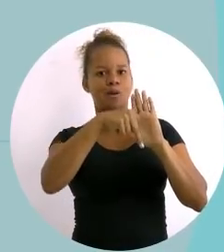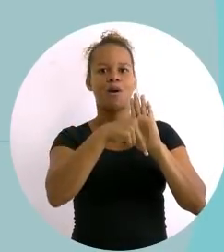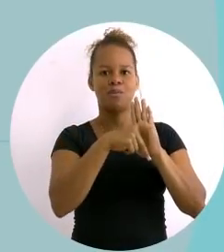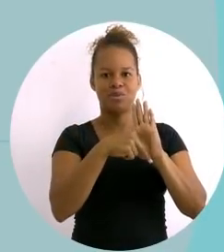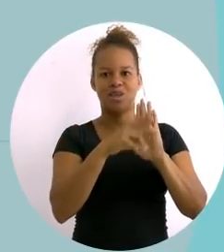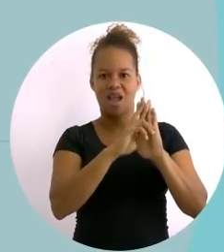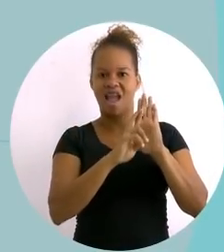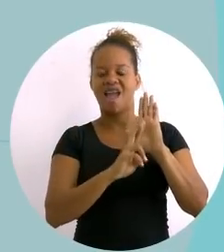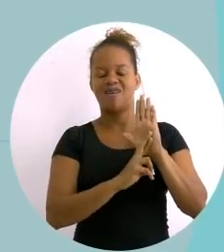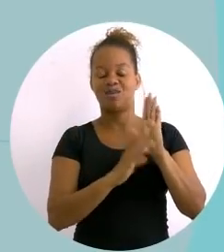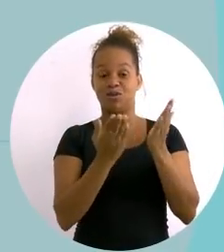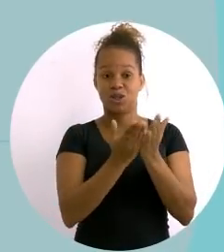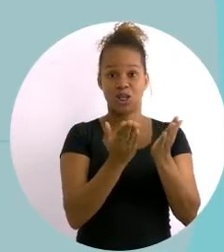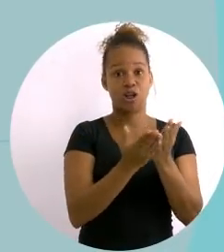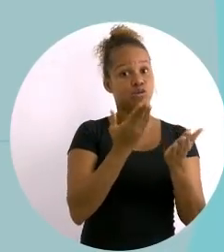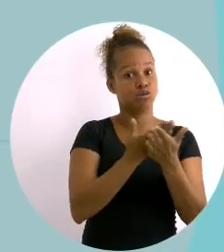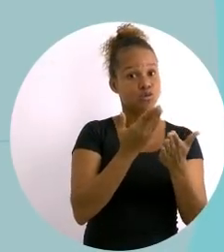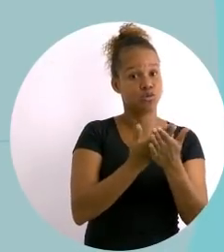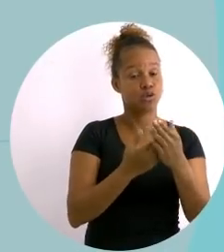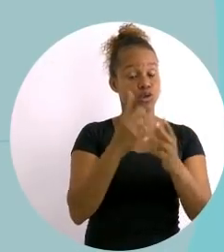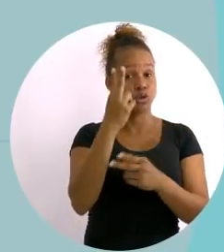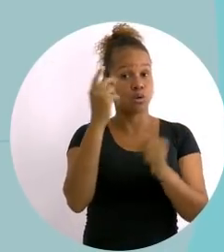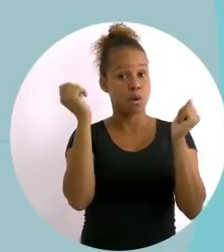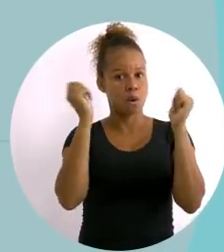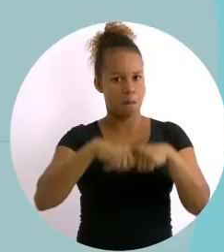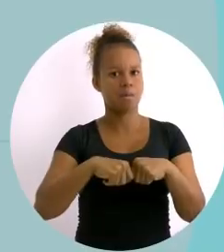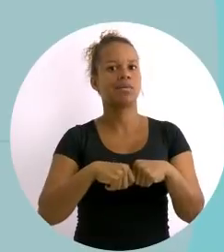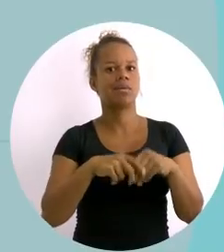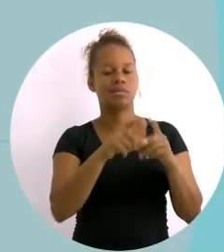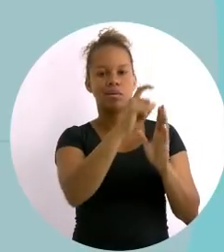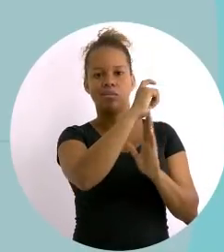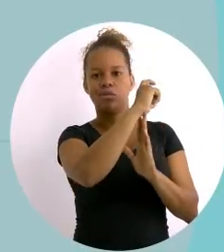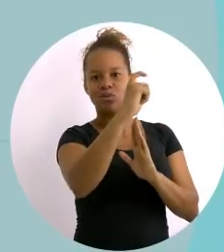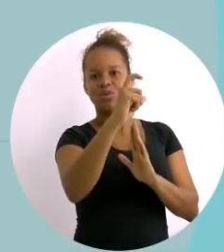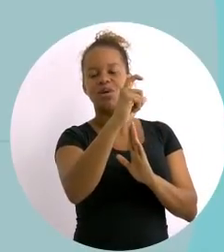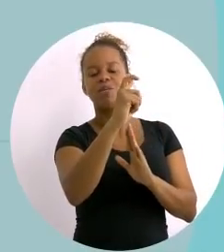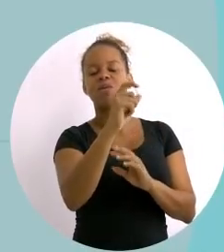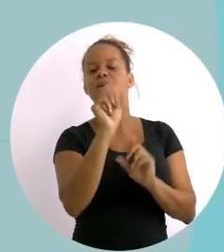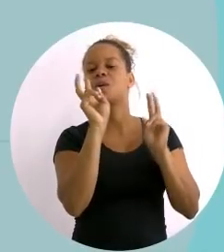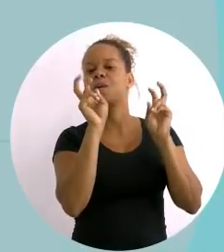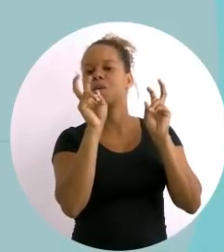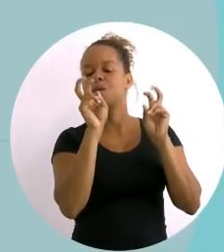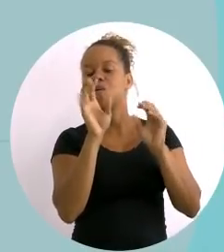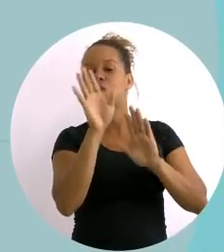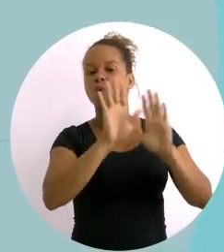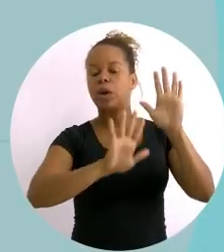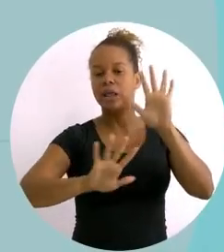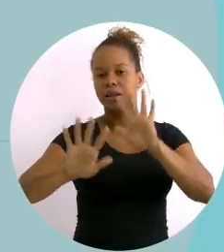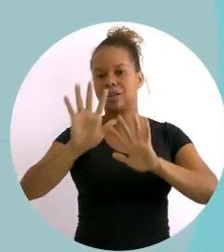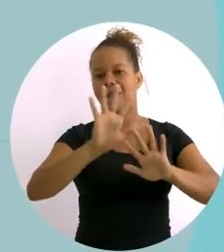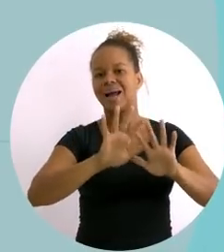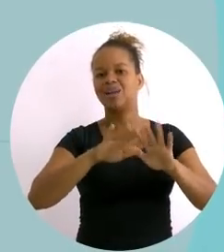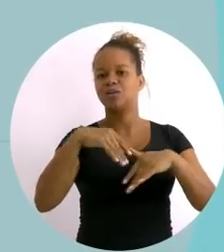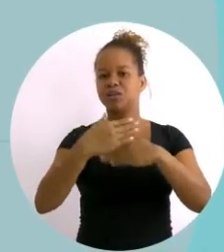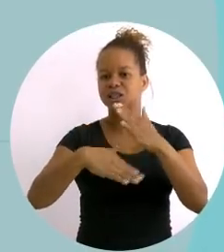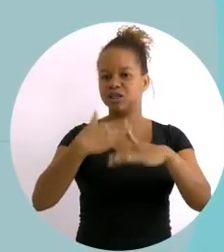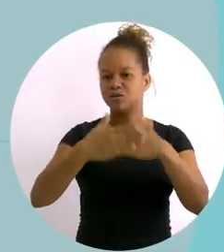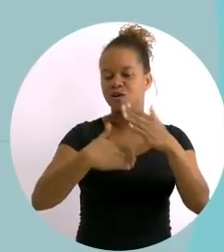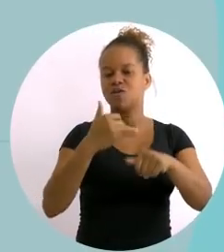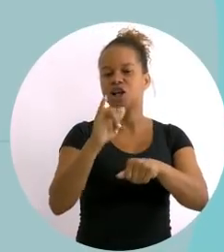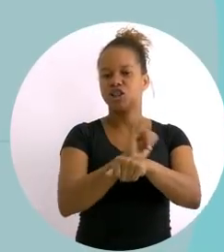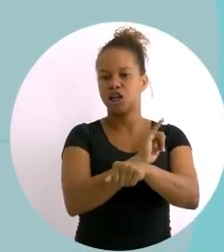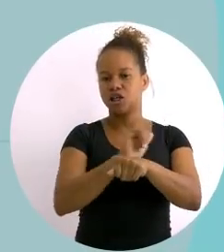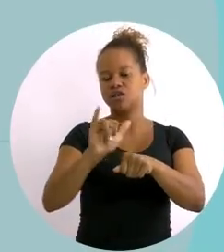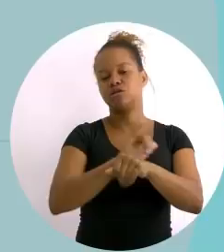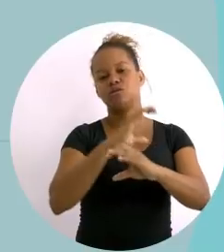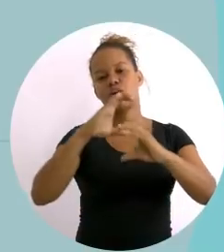de estudos, nessa segunda competência, traz um tópico relacionado como cuidados ao desenvolver as estratégias